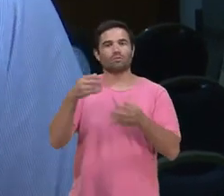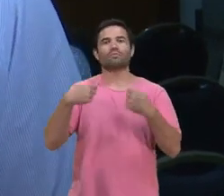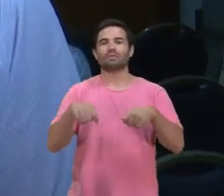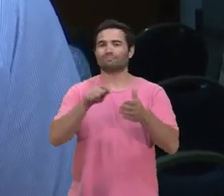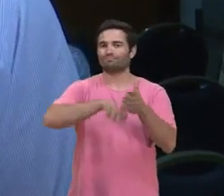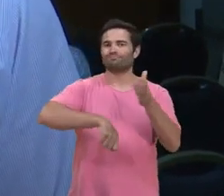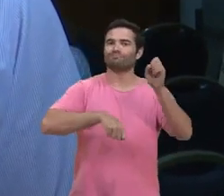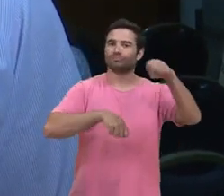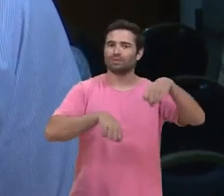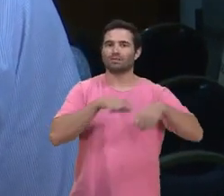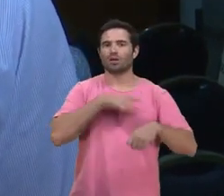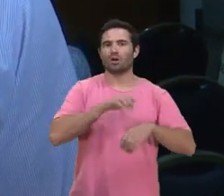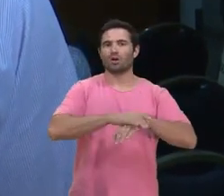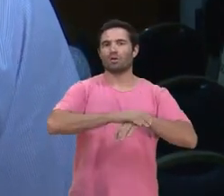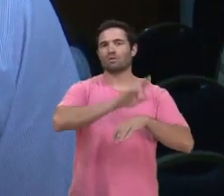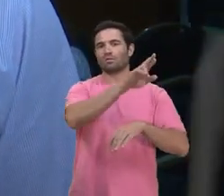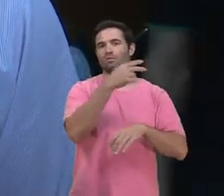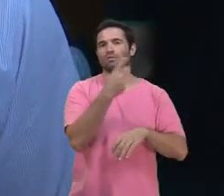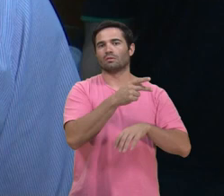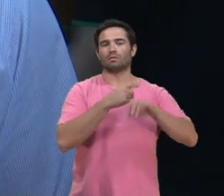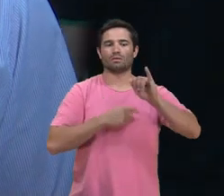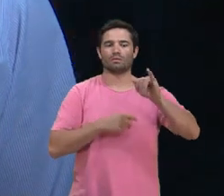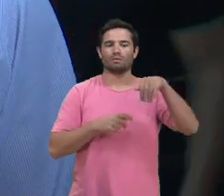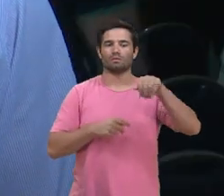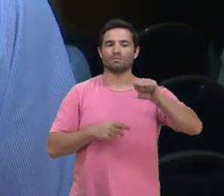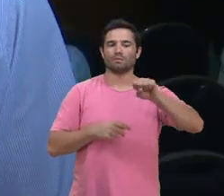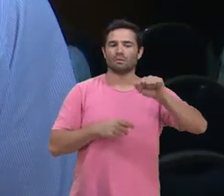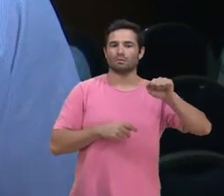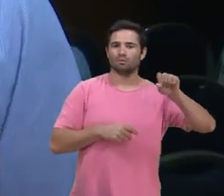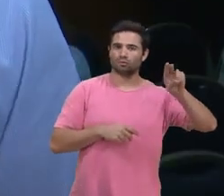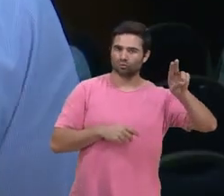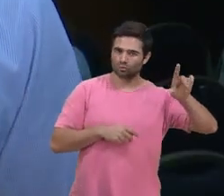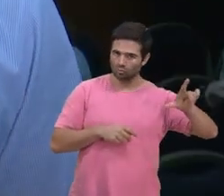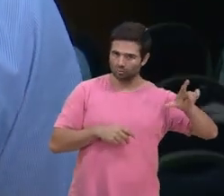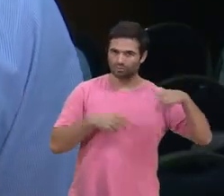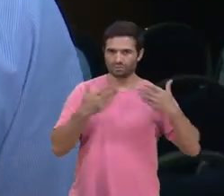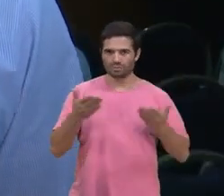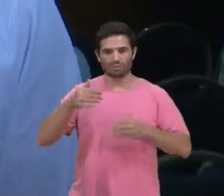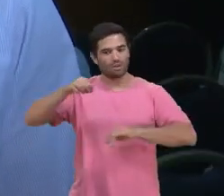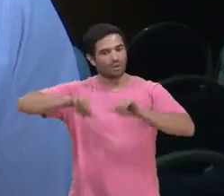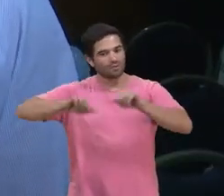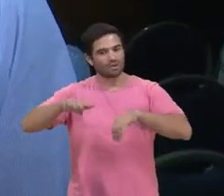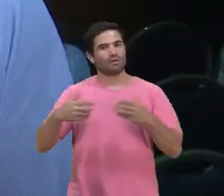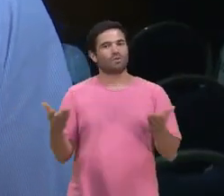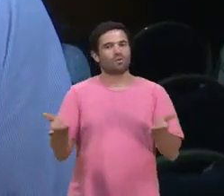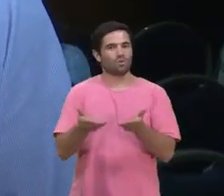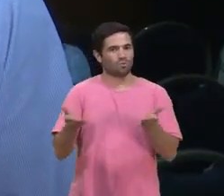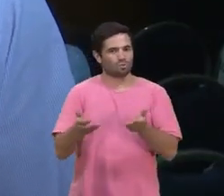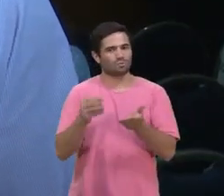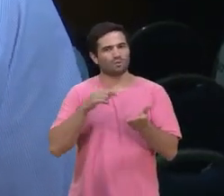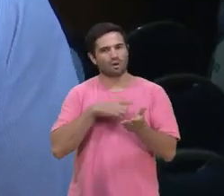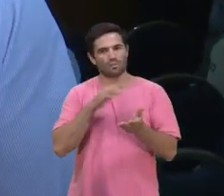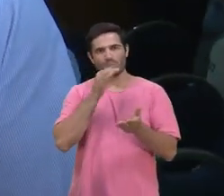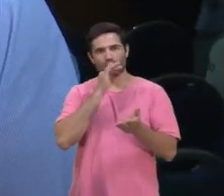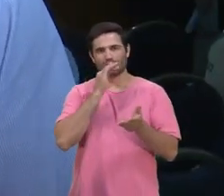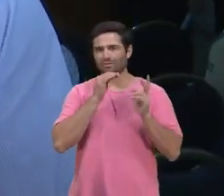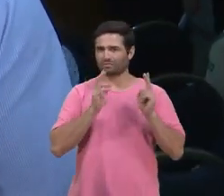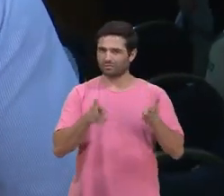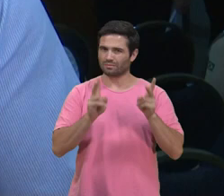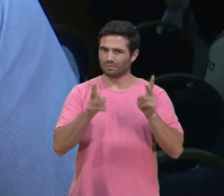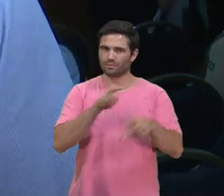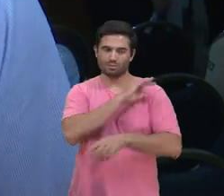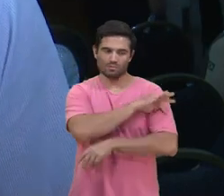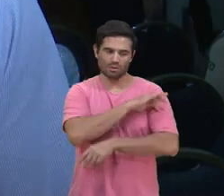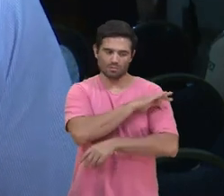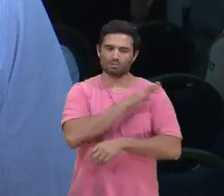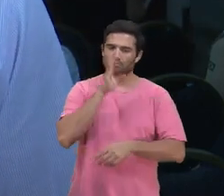deve ser autorizada pelo órgão ambiental do Estado, no IMASU. Então, assim, nessa avaliação, hoje, que é uma avaliação praticamente o tempo todo é